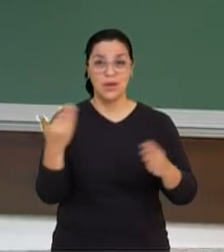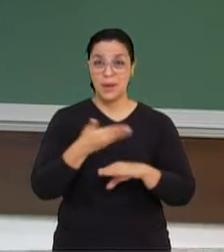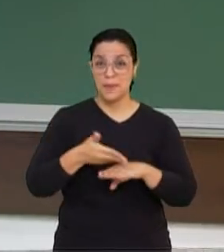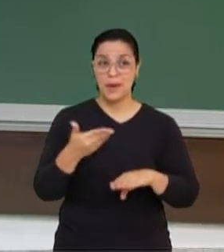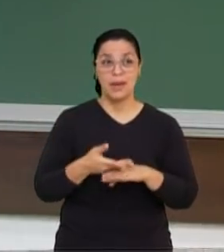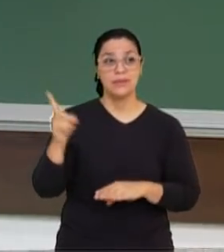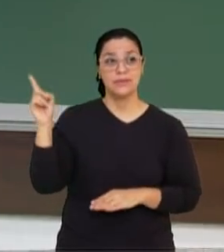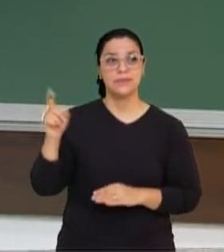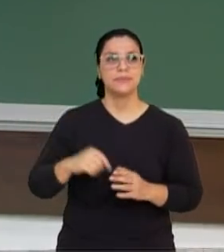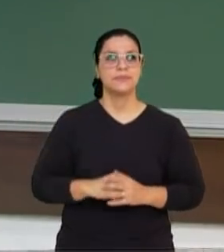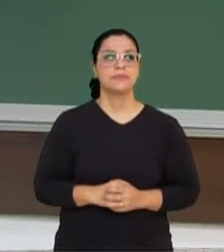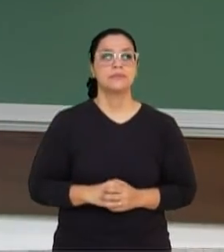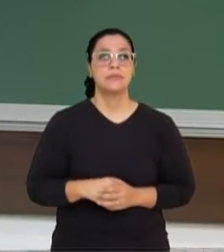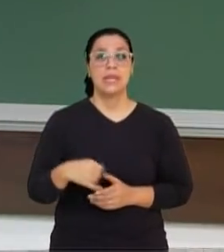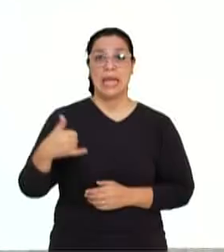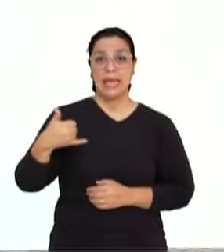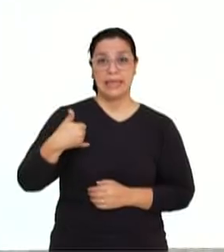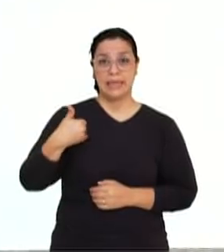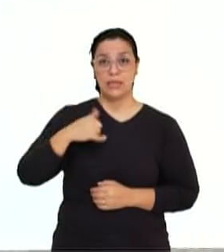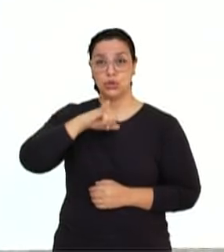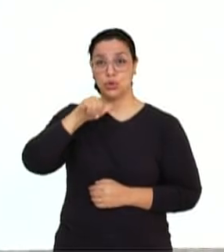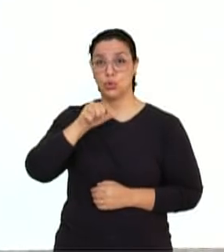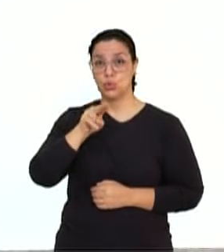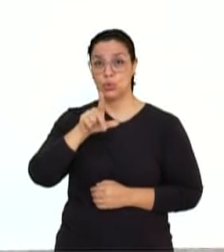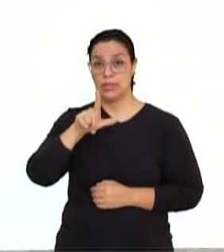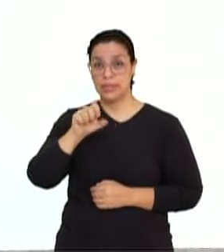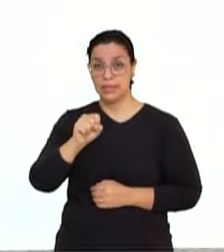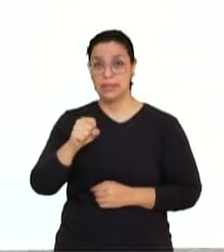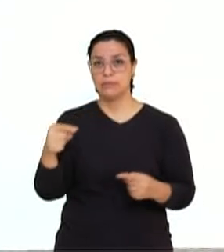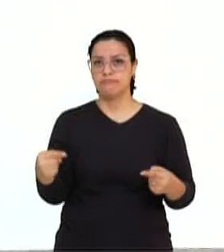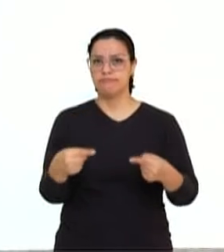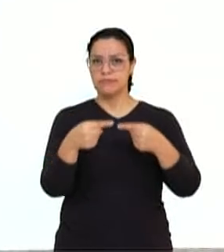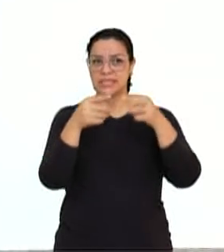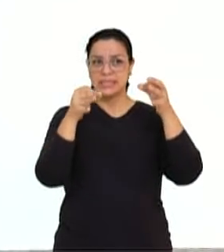pouquinho? Então, vamos lá. A idade de Juliana